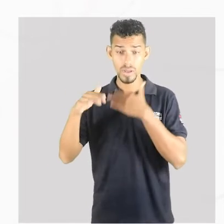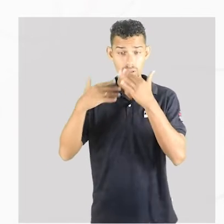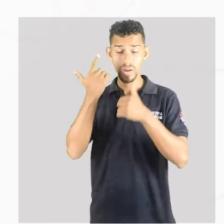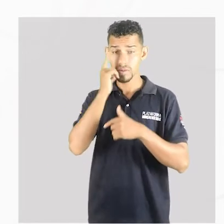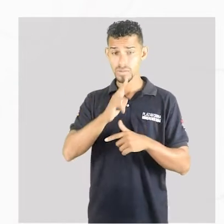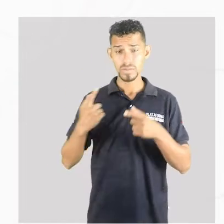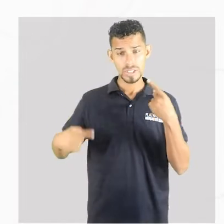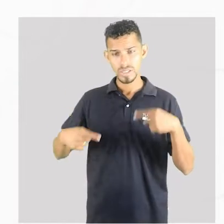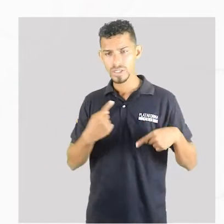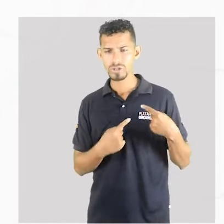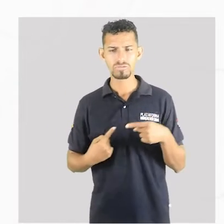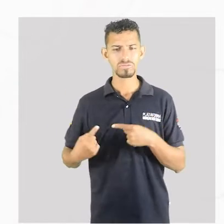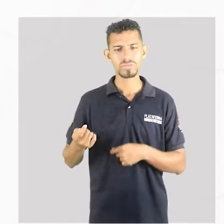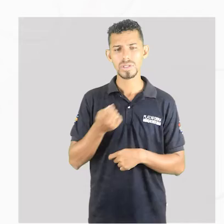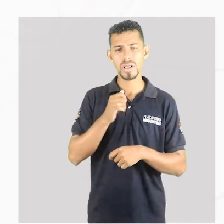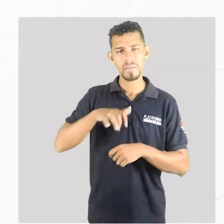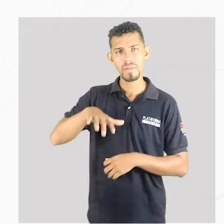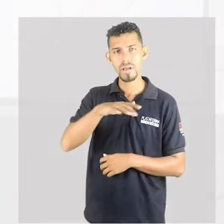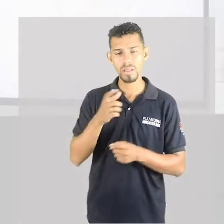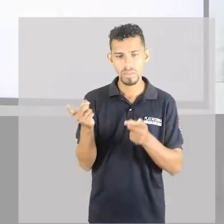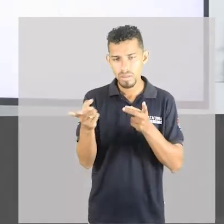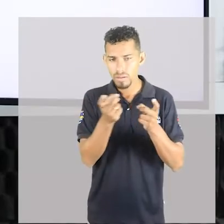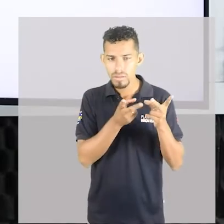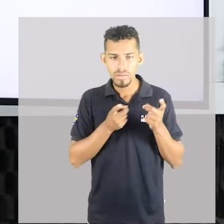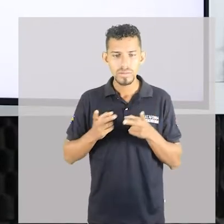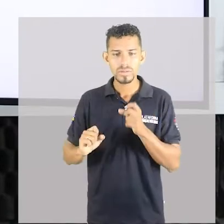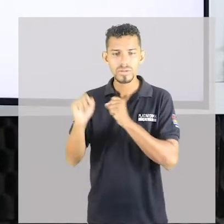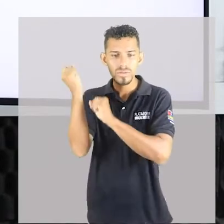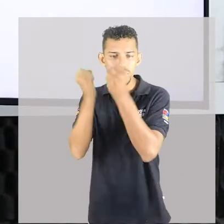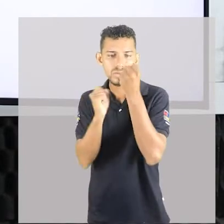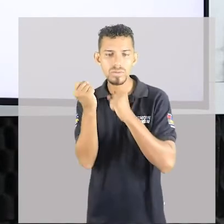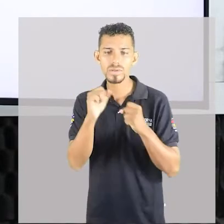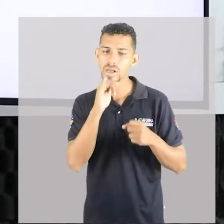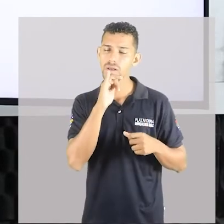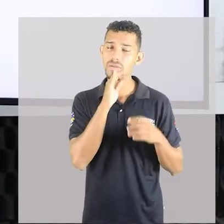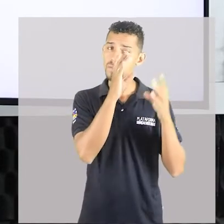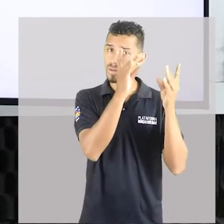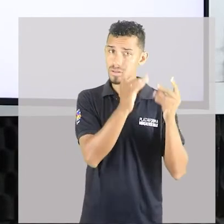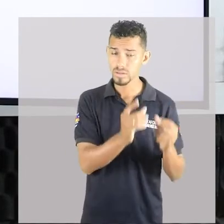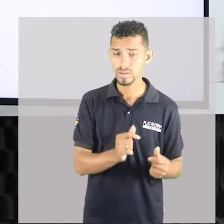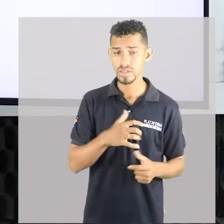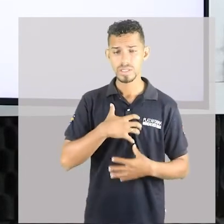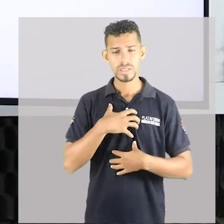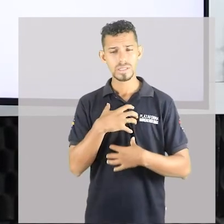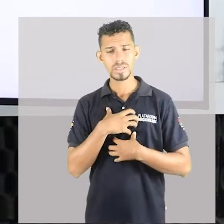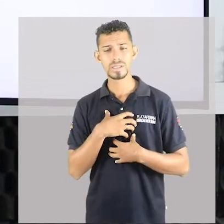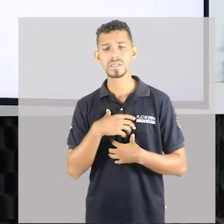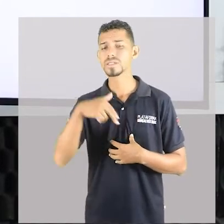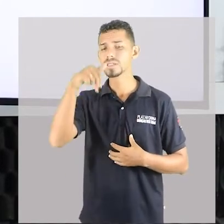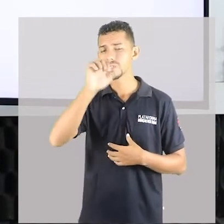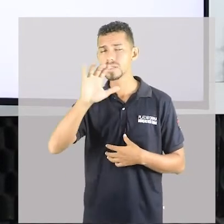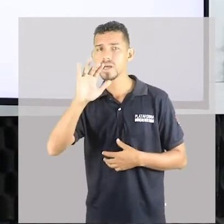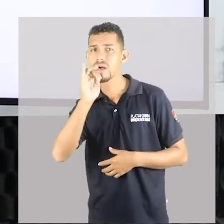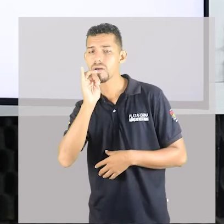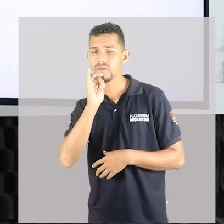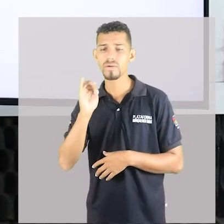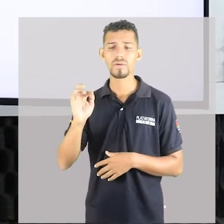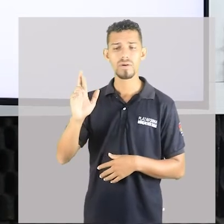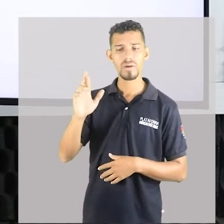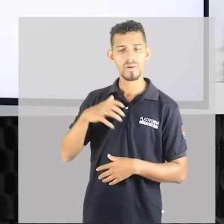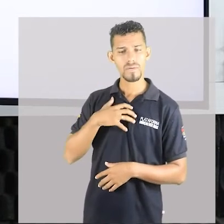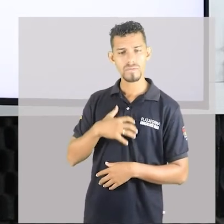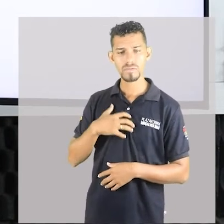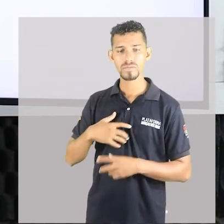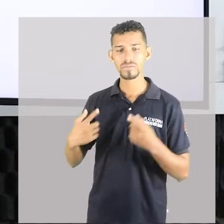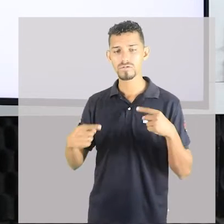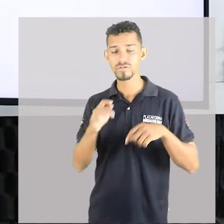acirrada disputa por mercados entre as nações industrializadas, intensificou o sentimento nacionalista e revanchista entre os estados